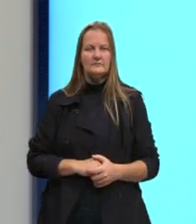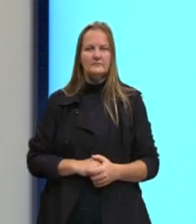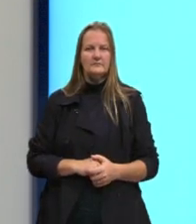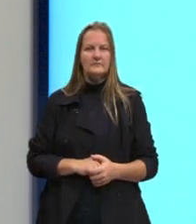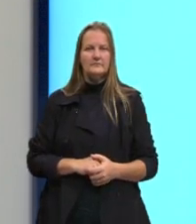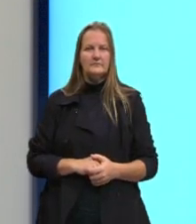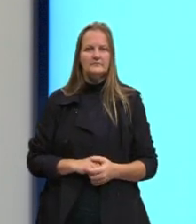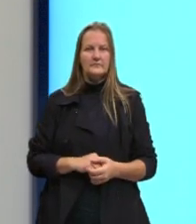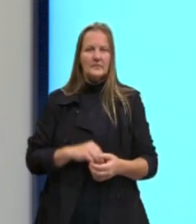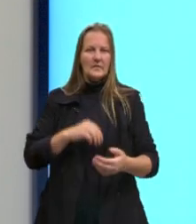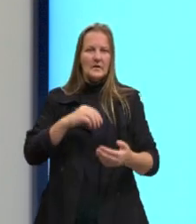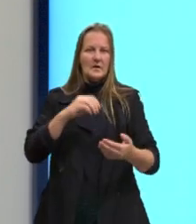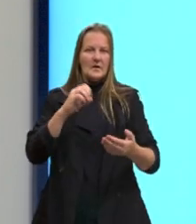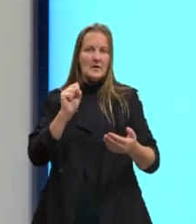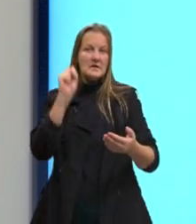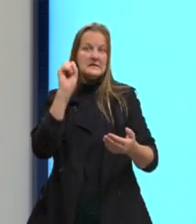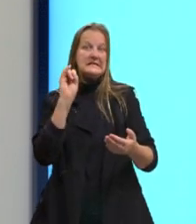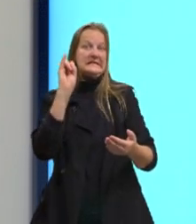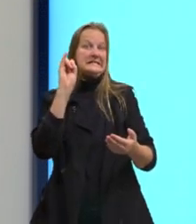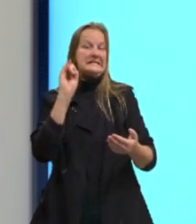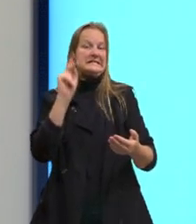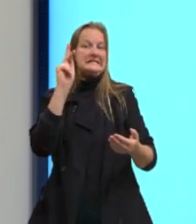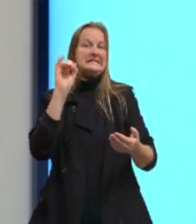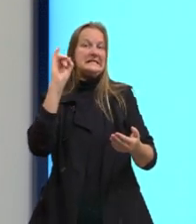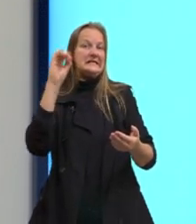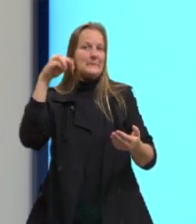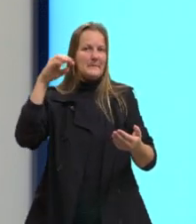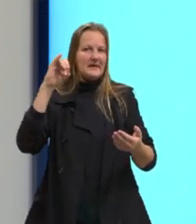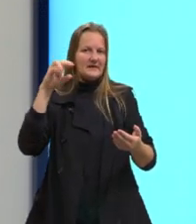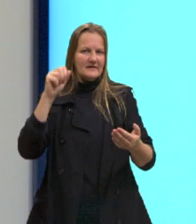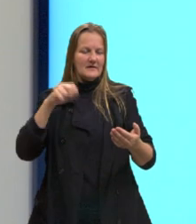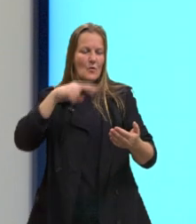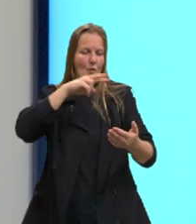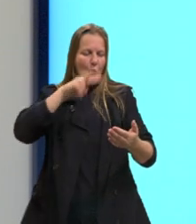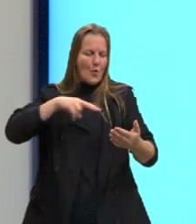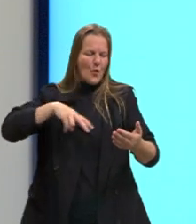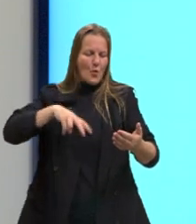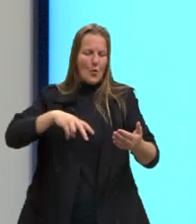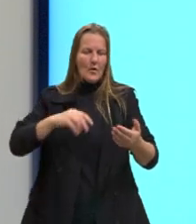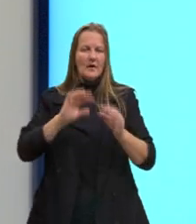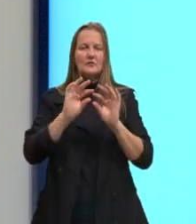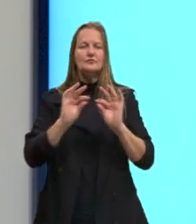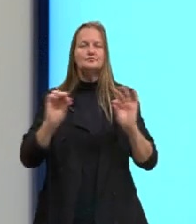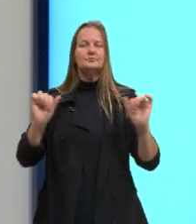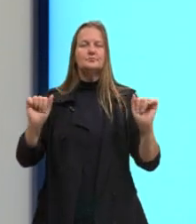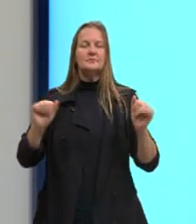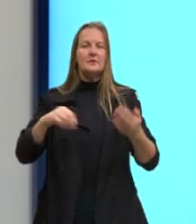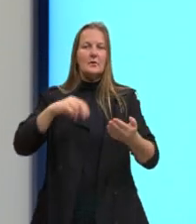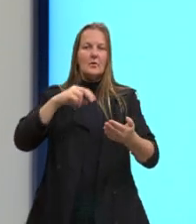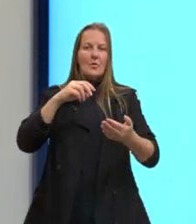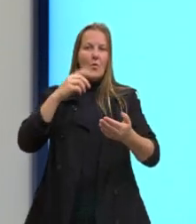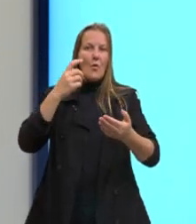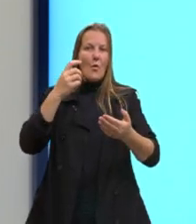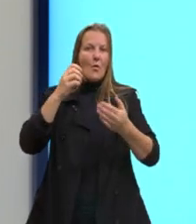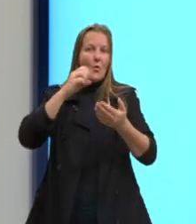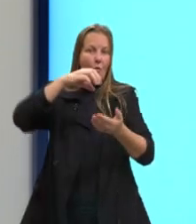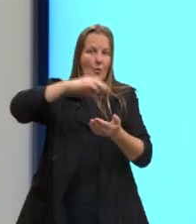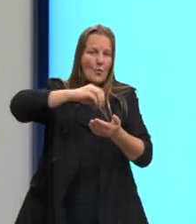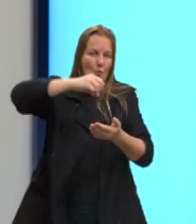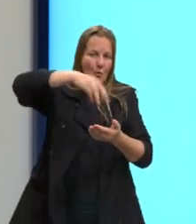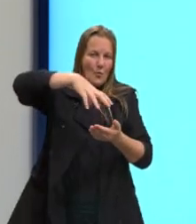esquema mim é superficial o scanner é profundo Ok e o prediction eu vou fazer suposições